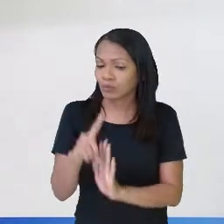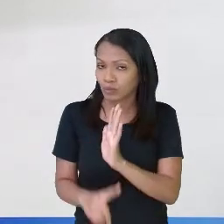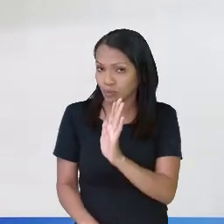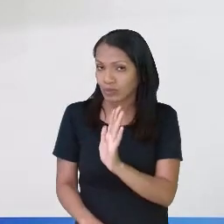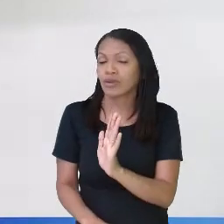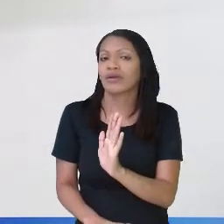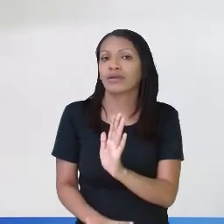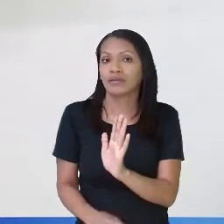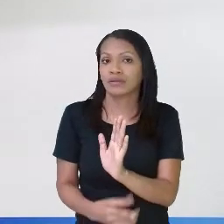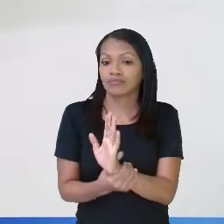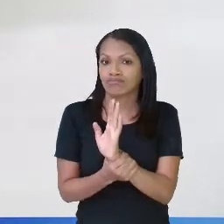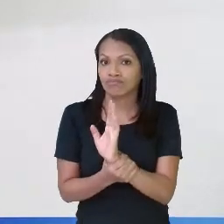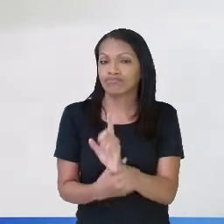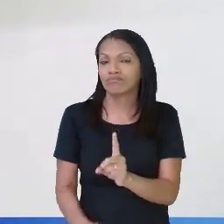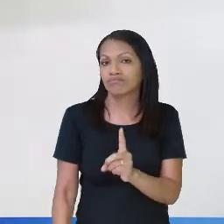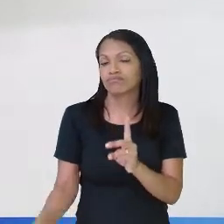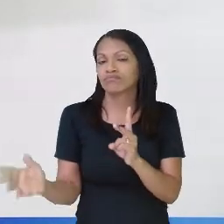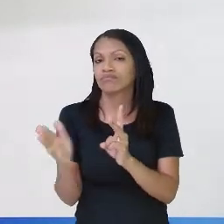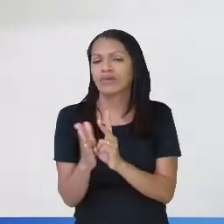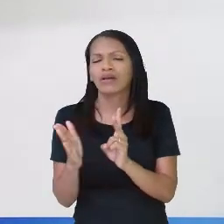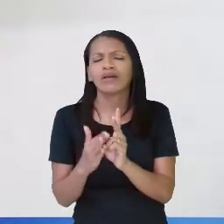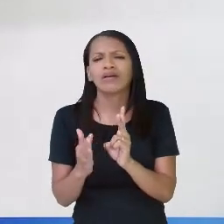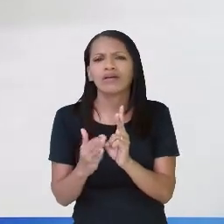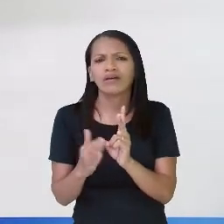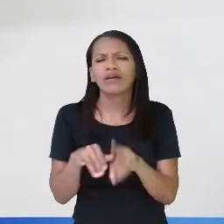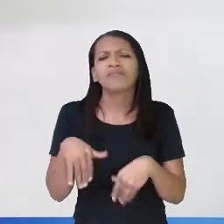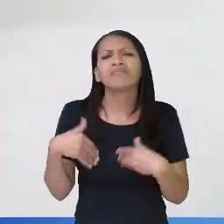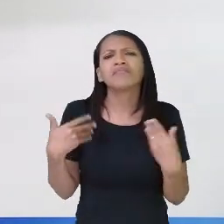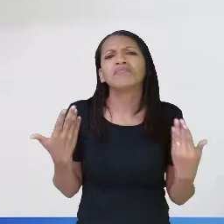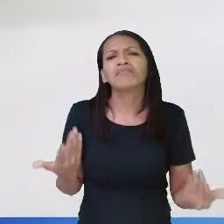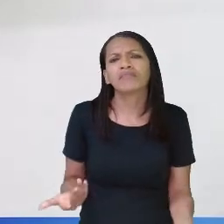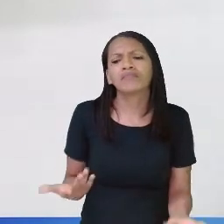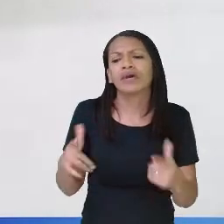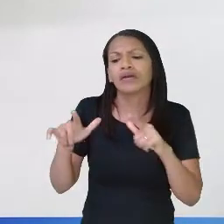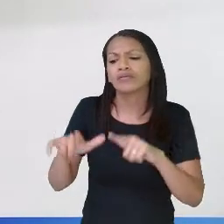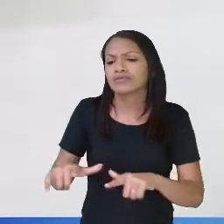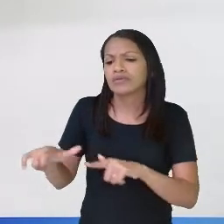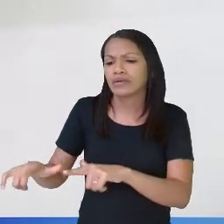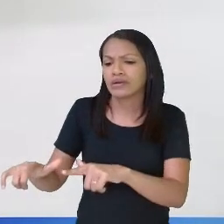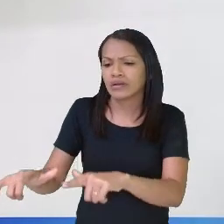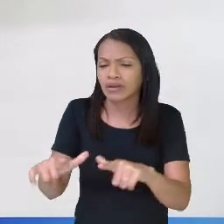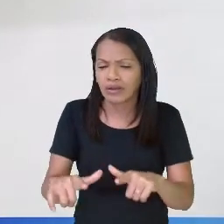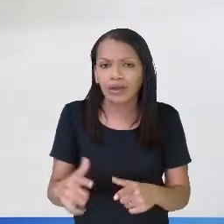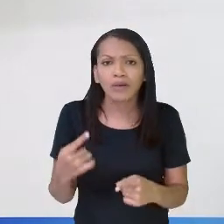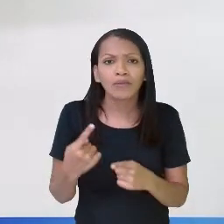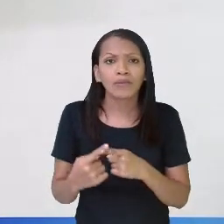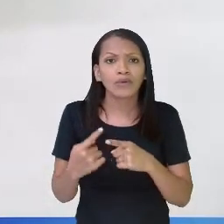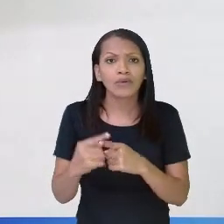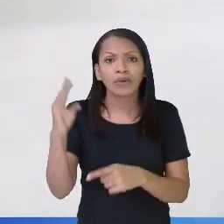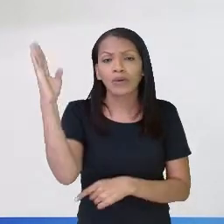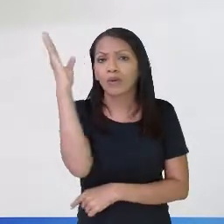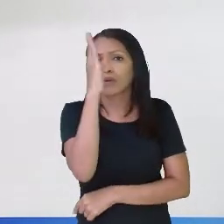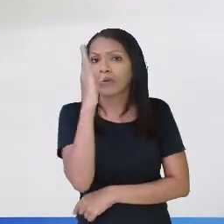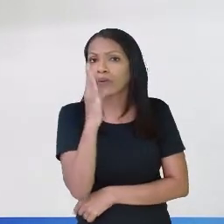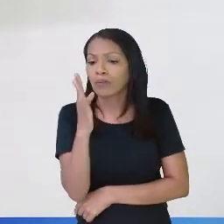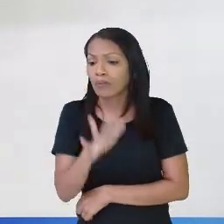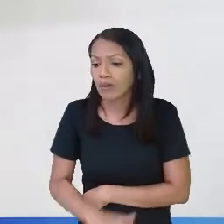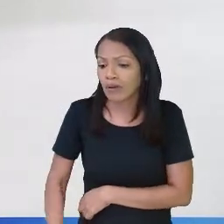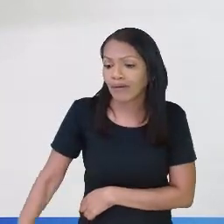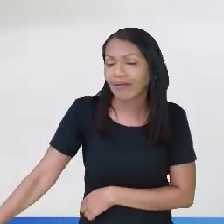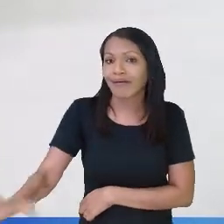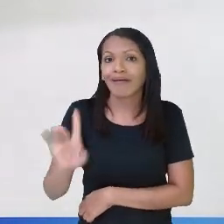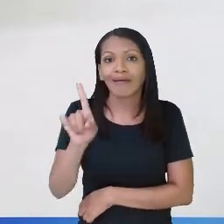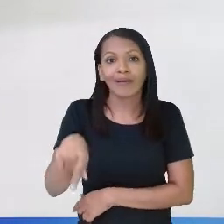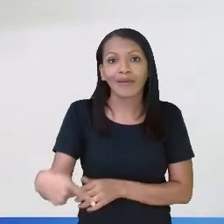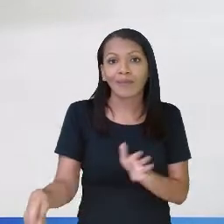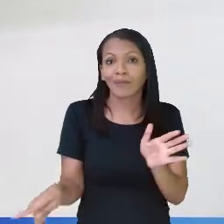sejam assegurados. Então, que direitos são esses? Eles têm direito à terra, porque, gente, o Brasil é dos indígenas.